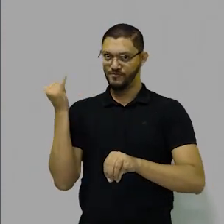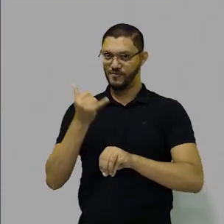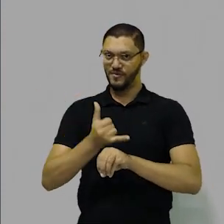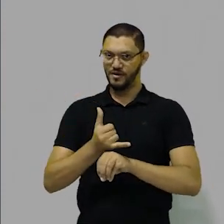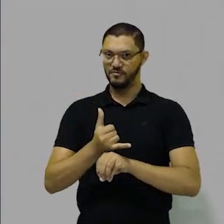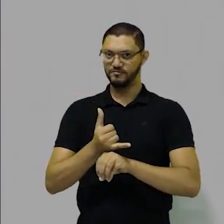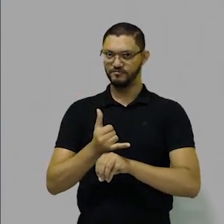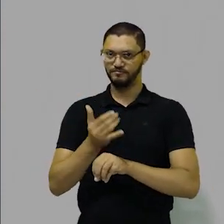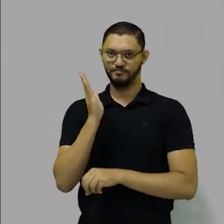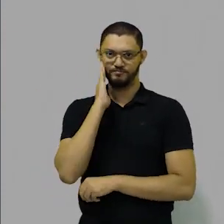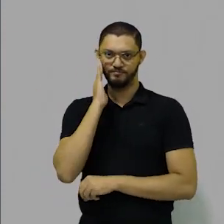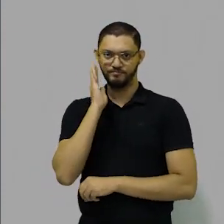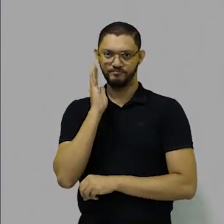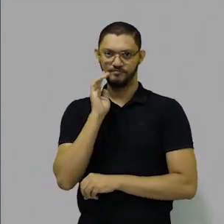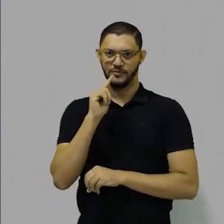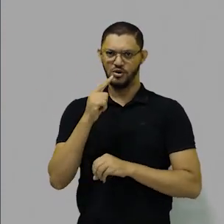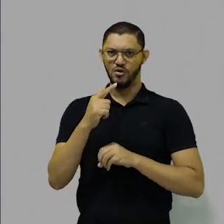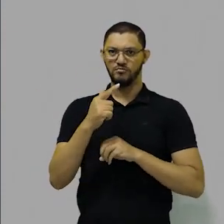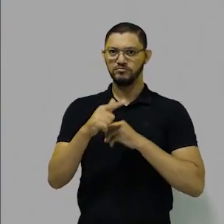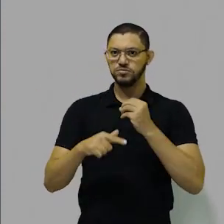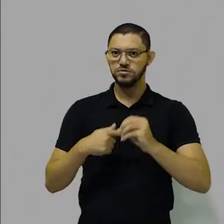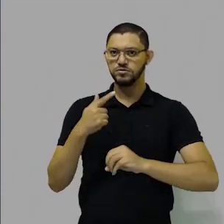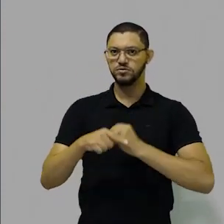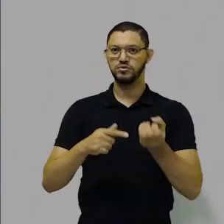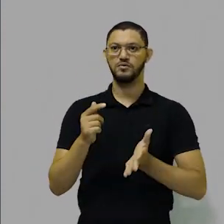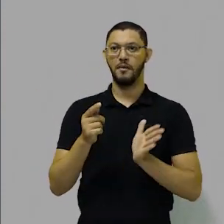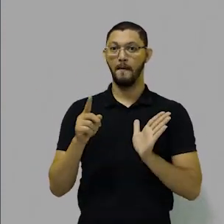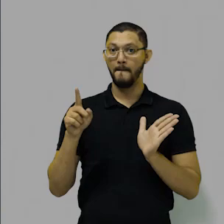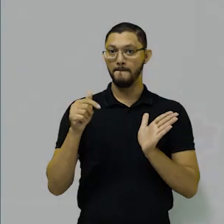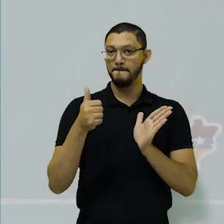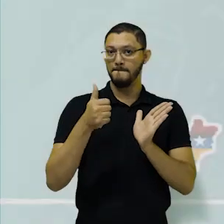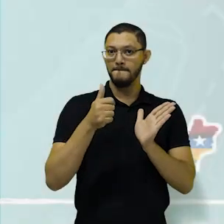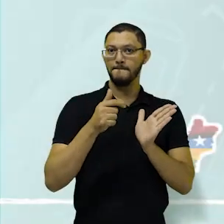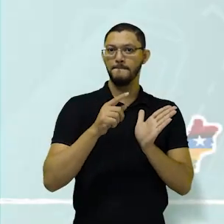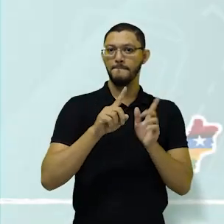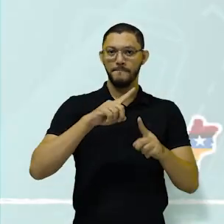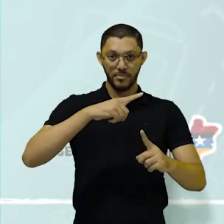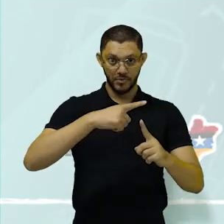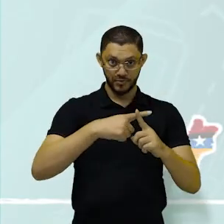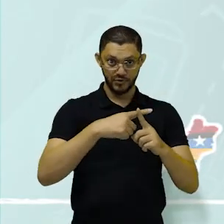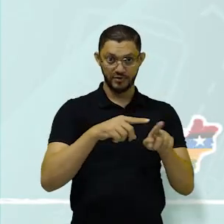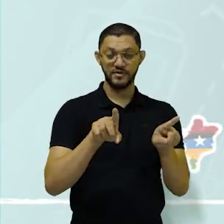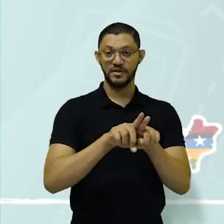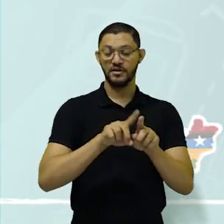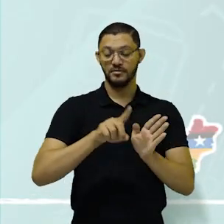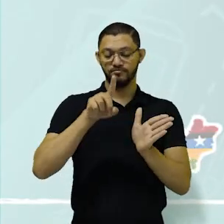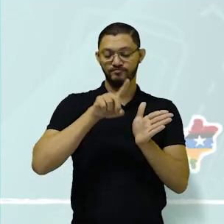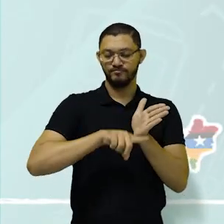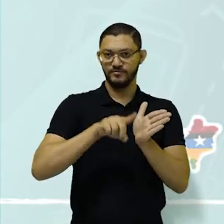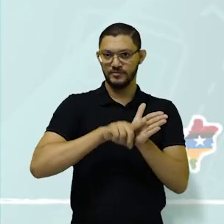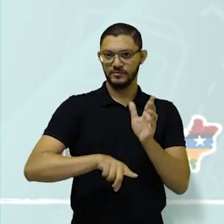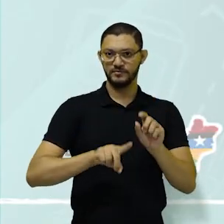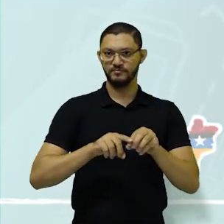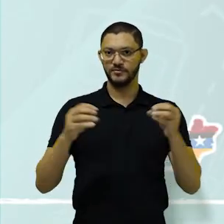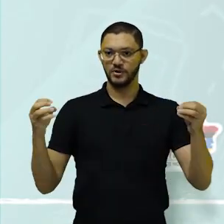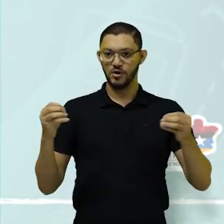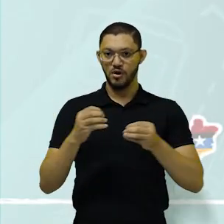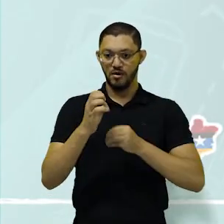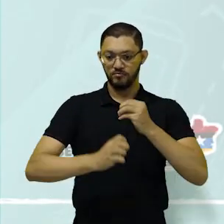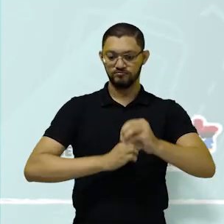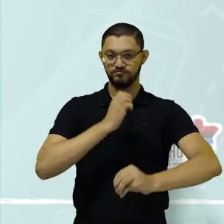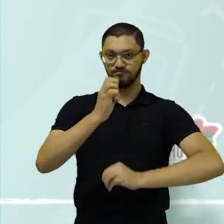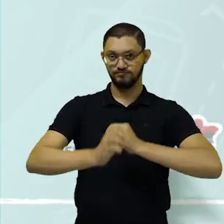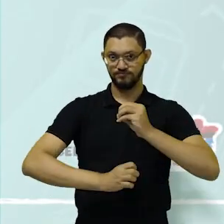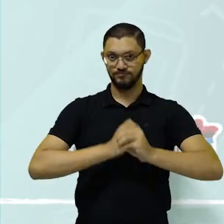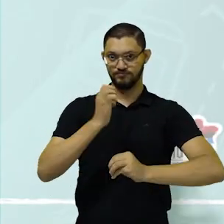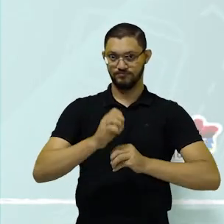seja, aquelas partículas carregadas tanto positiva quanto negativamente. E devido à atração